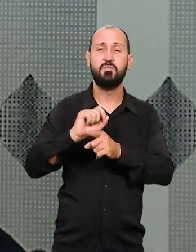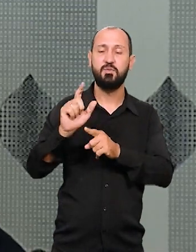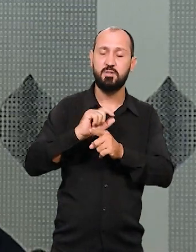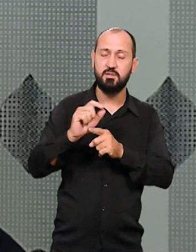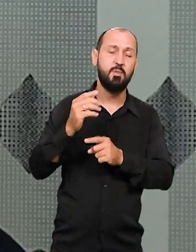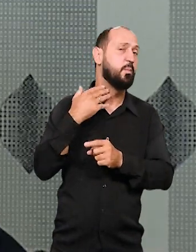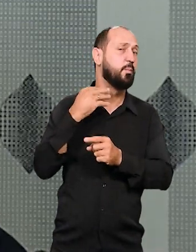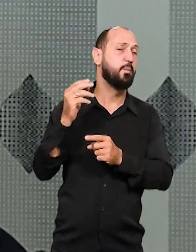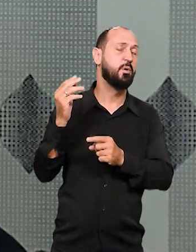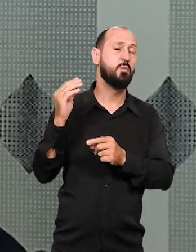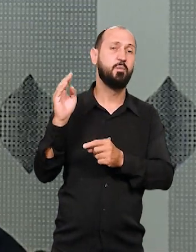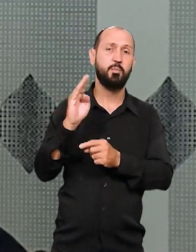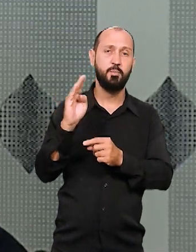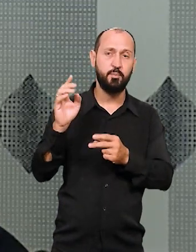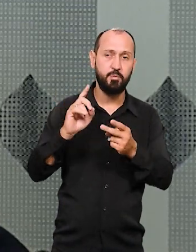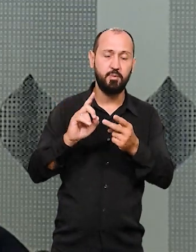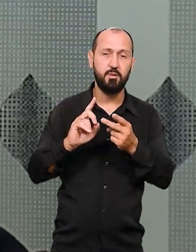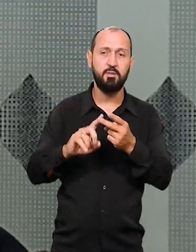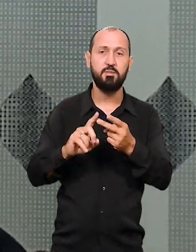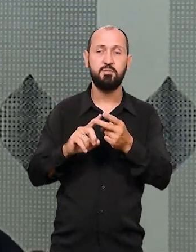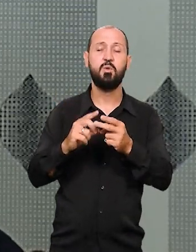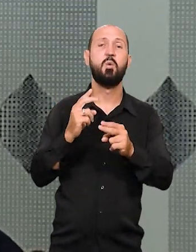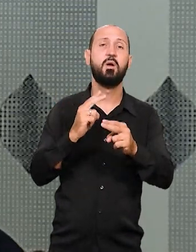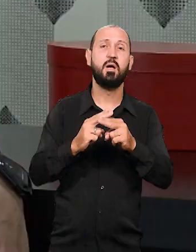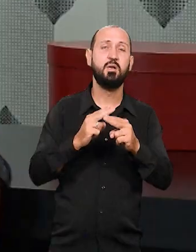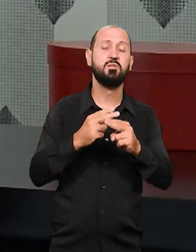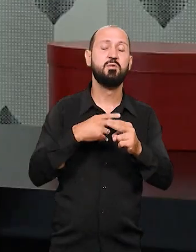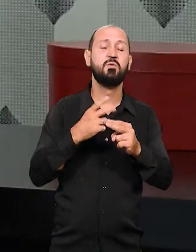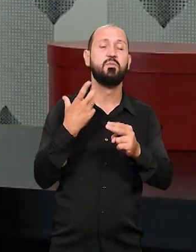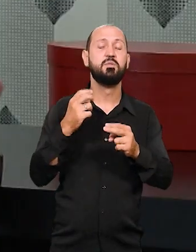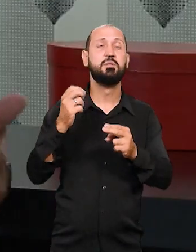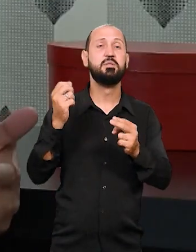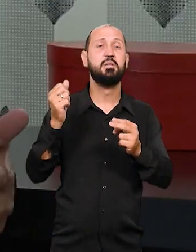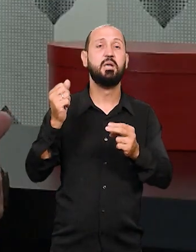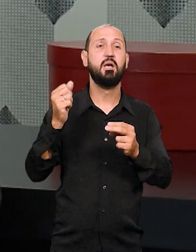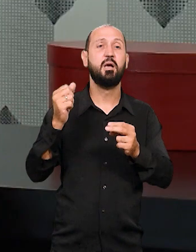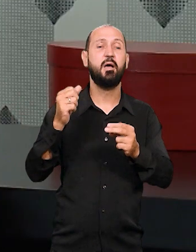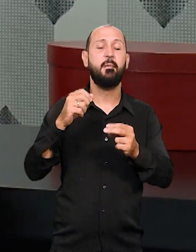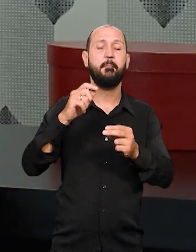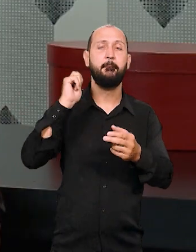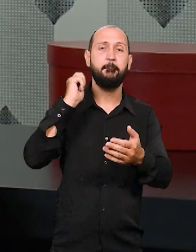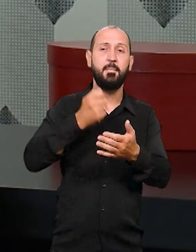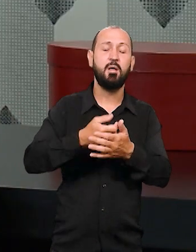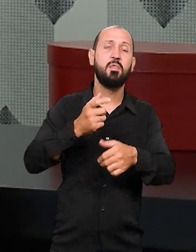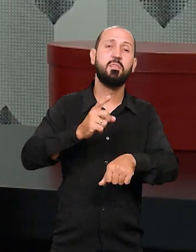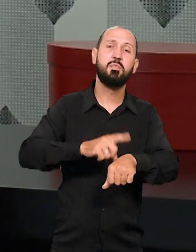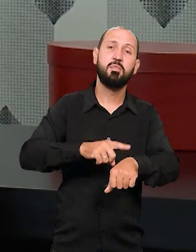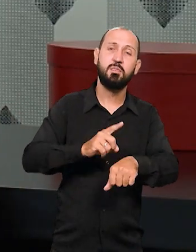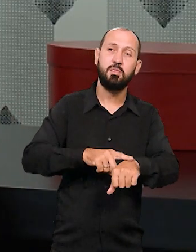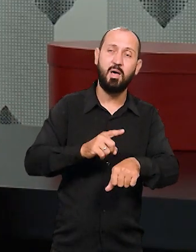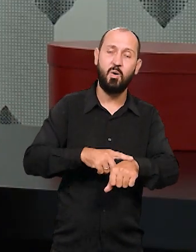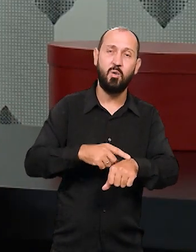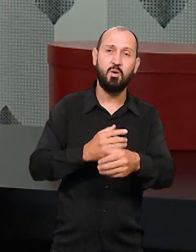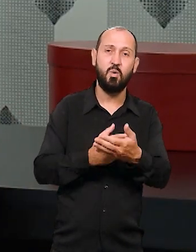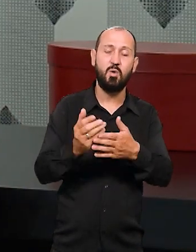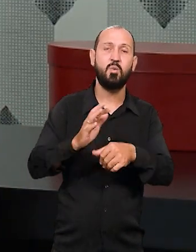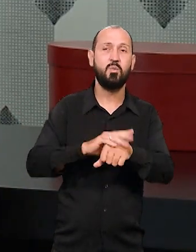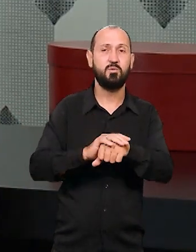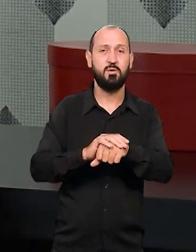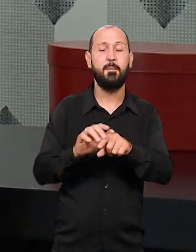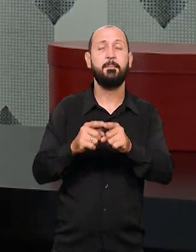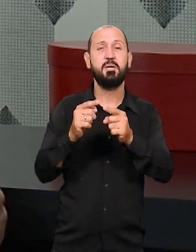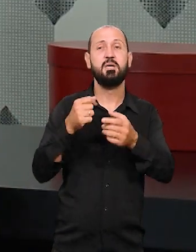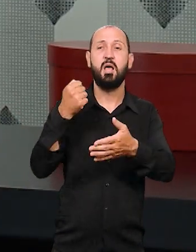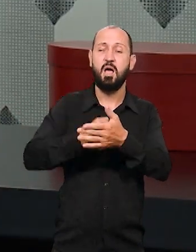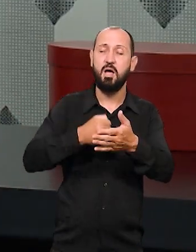pelo Banco do Brasil ou pela Caixa, você quita com a doença. Todas essas conquistas foram objeto de luta